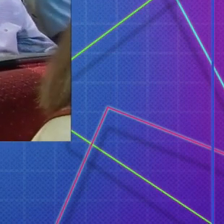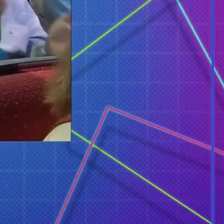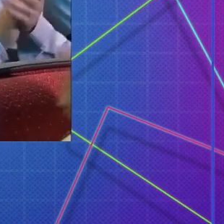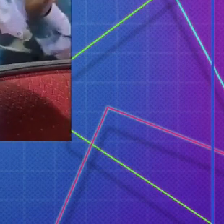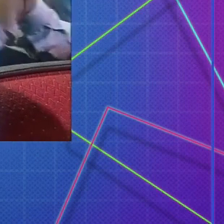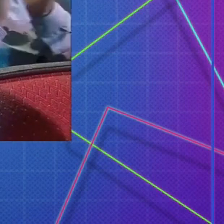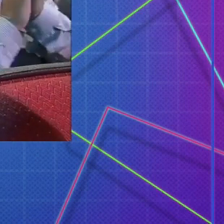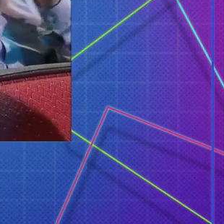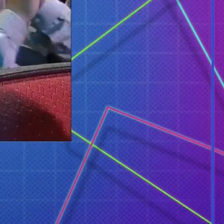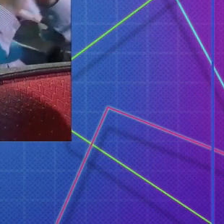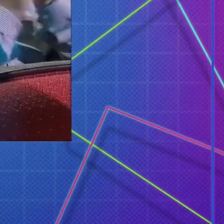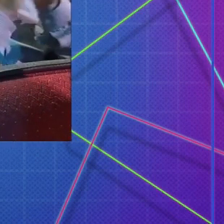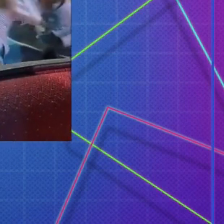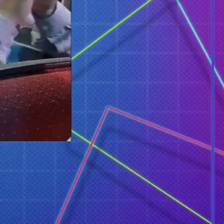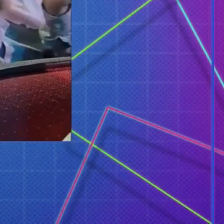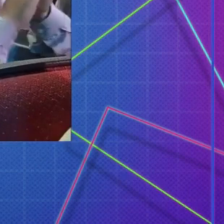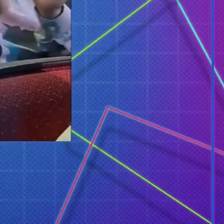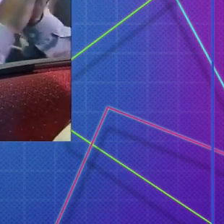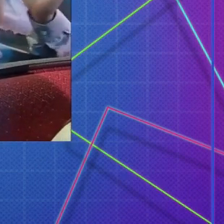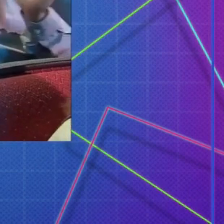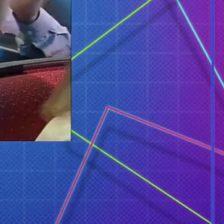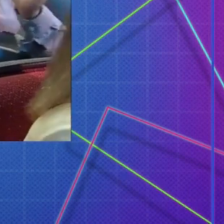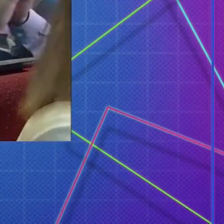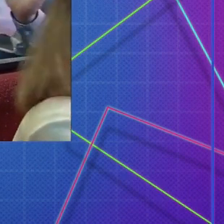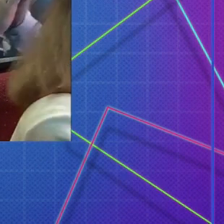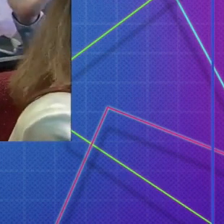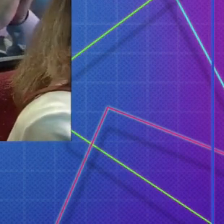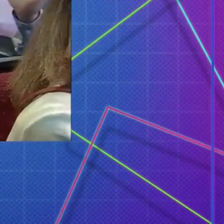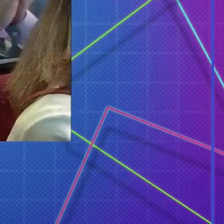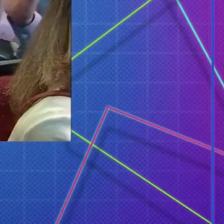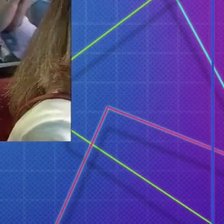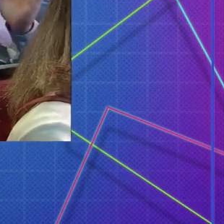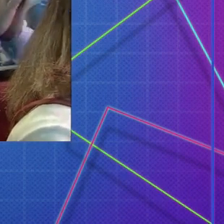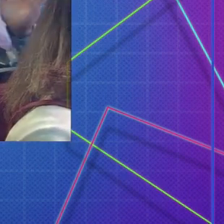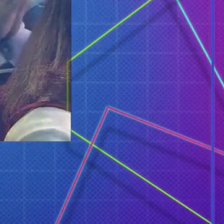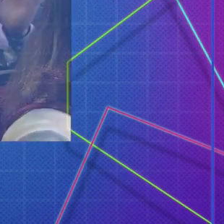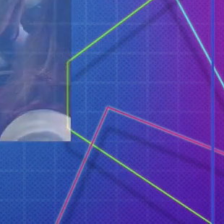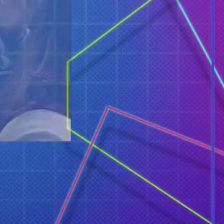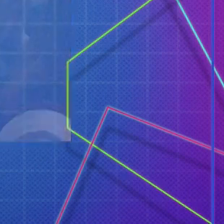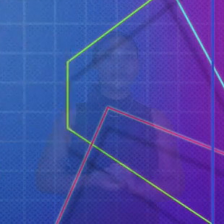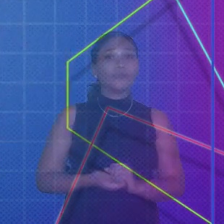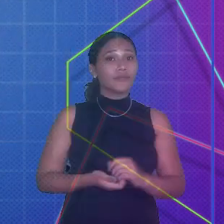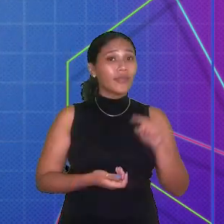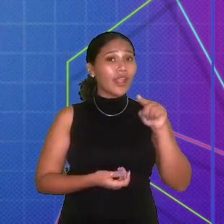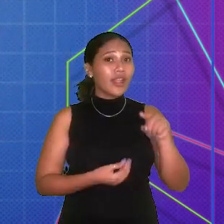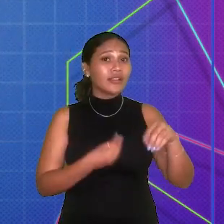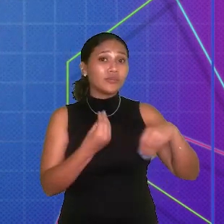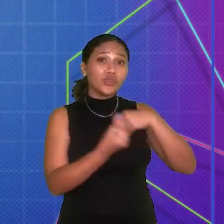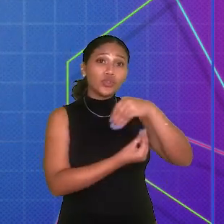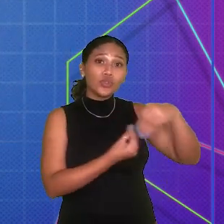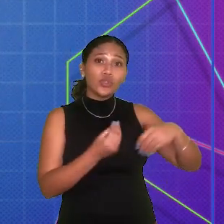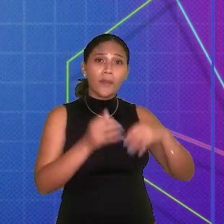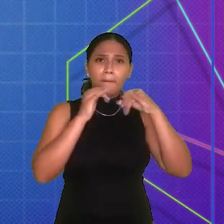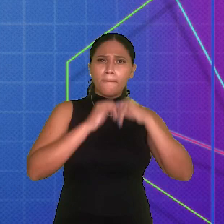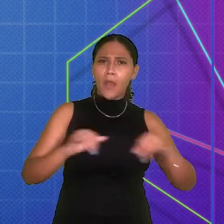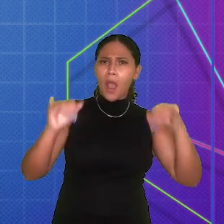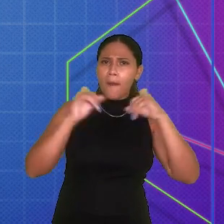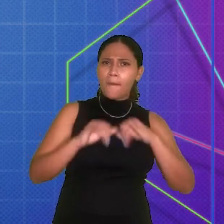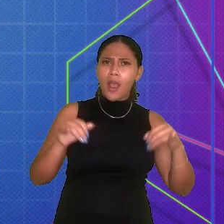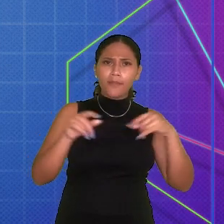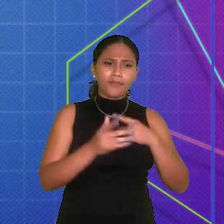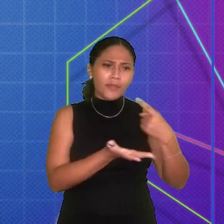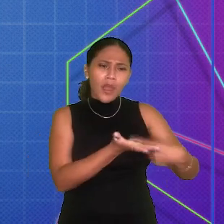When I met Davide-san, I had just one condition for this project. Foi essa mistura de campanhas de